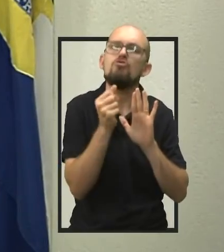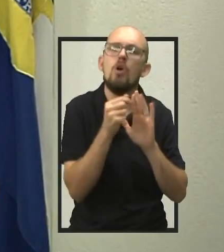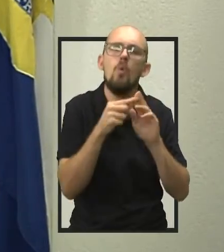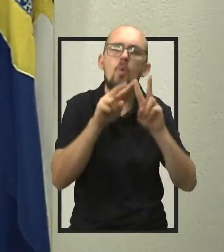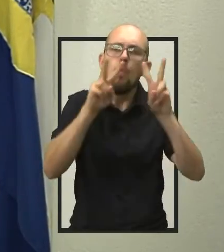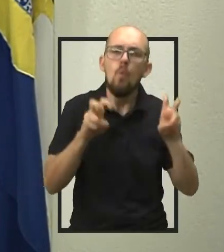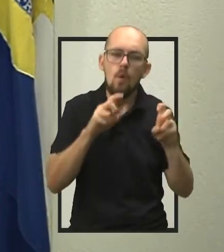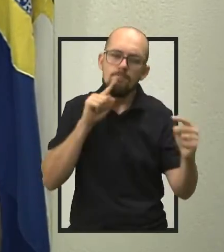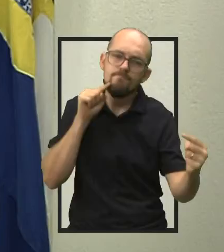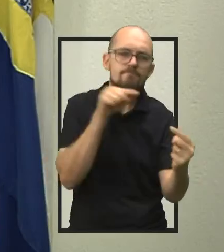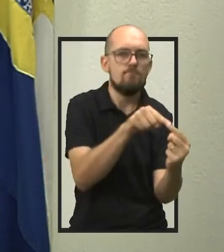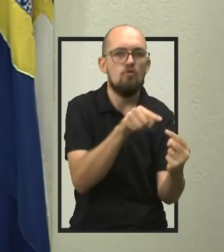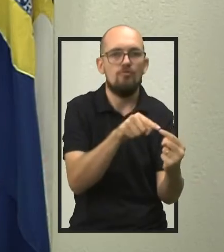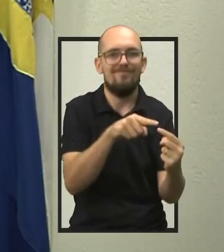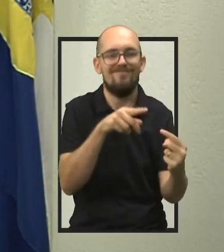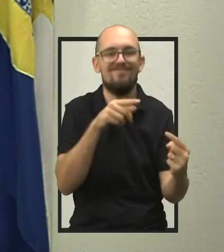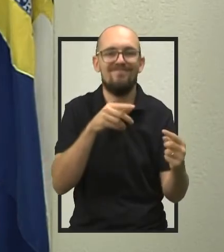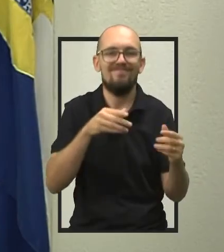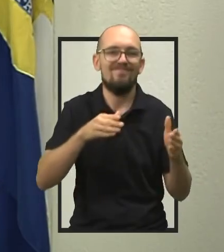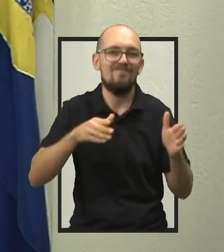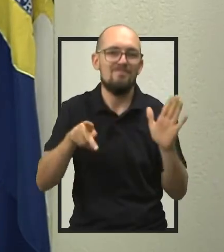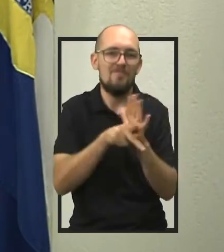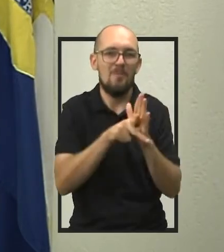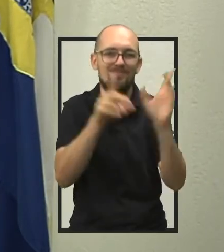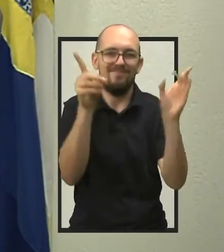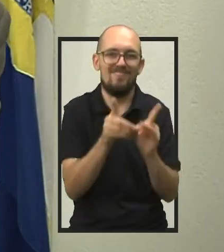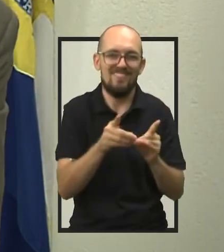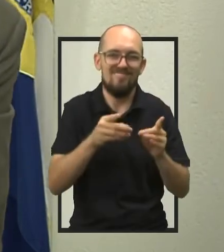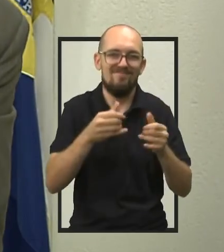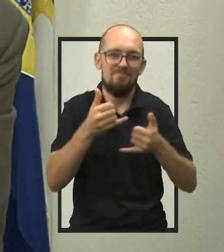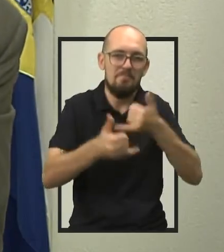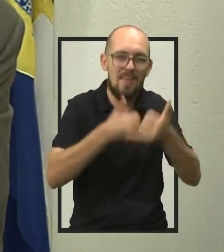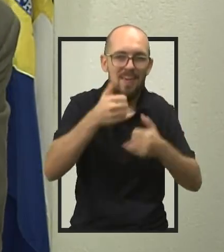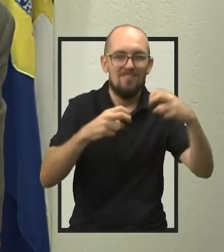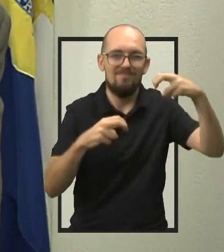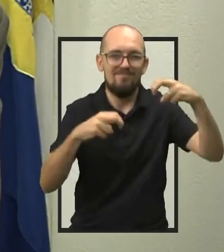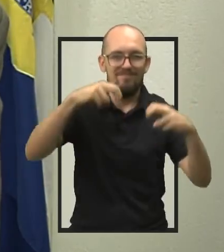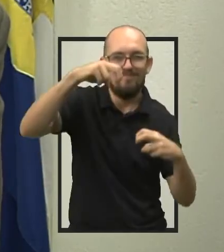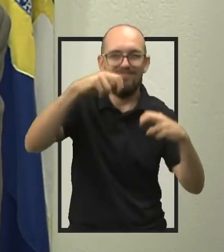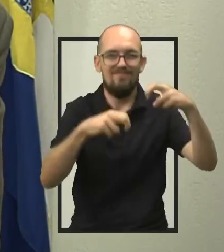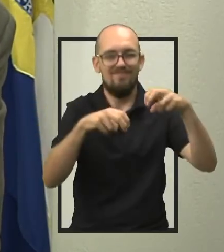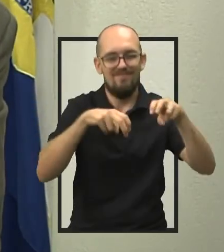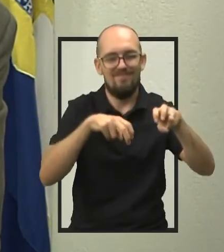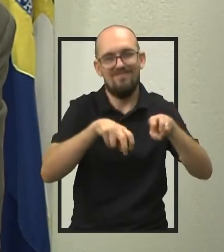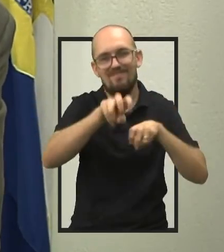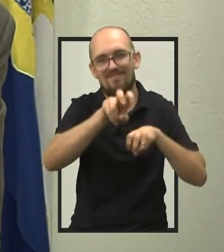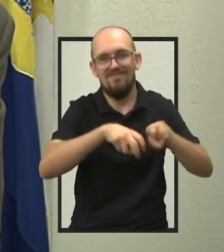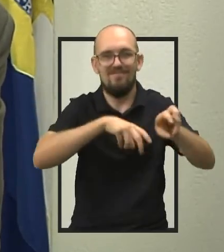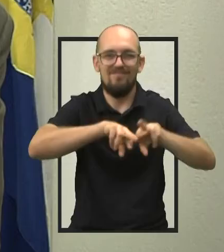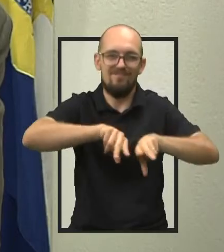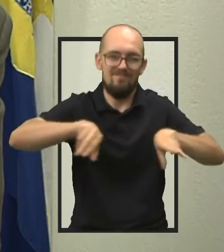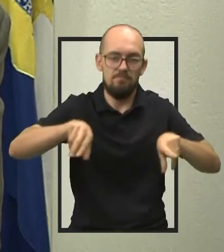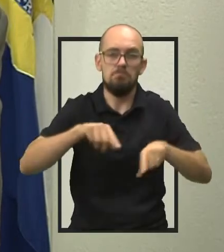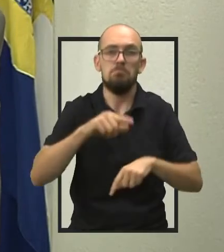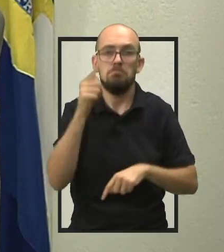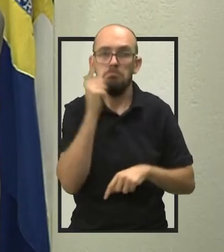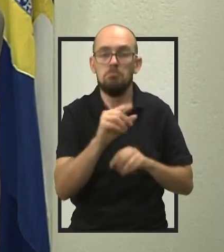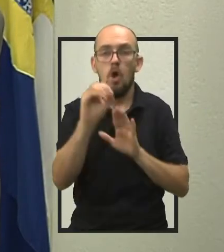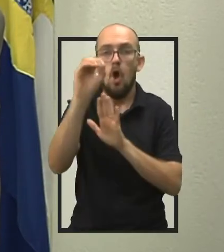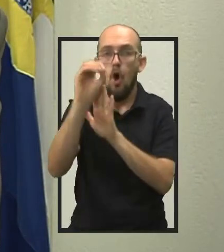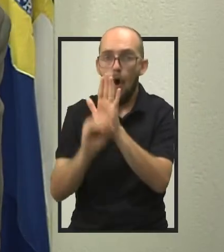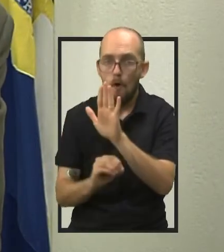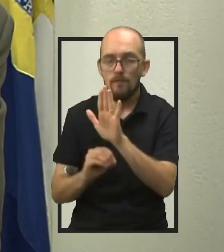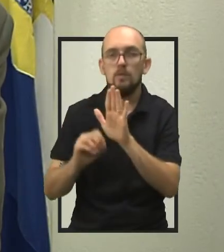essa finalidade. Eu recebi esses dias atrás um ofício da Secretaria de Finanças, na verdade veio da Secretaria